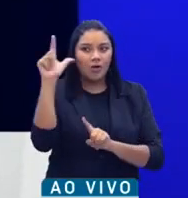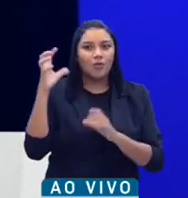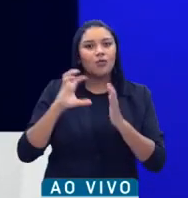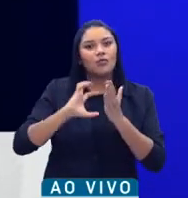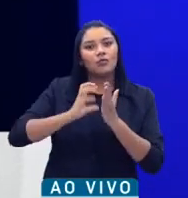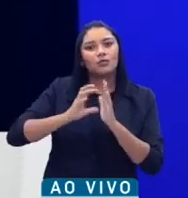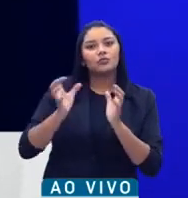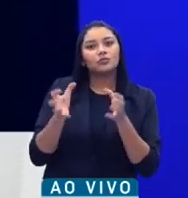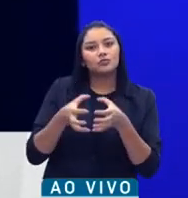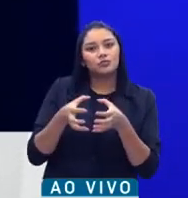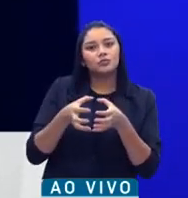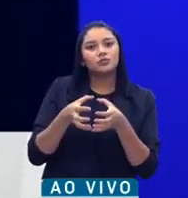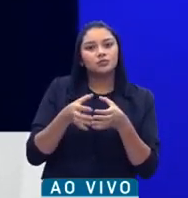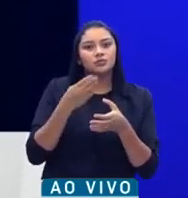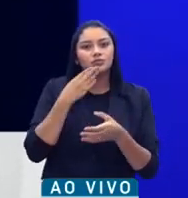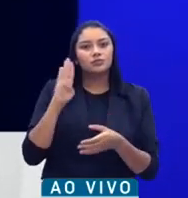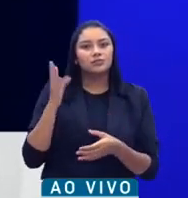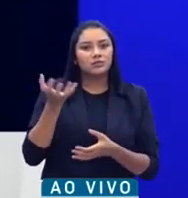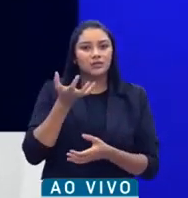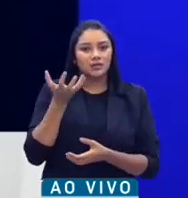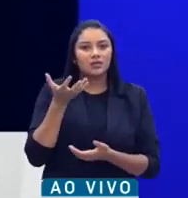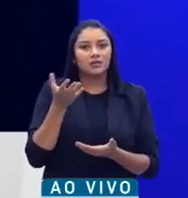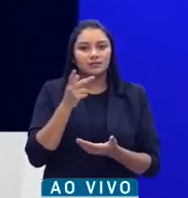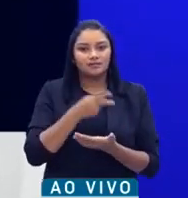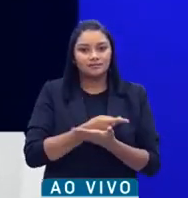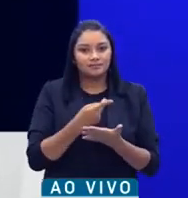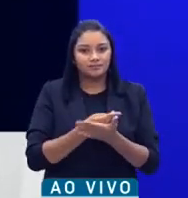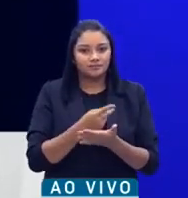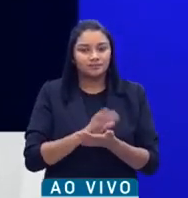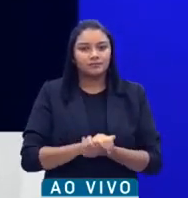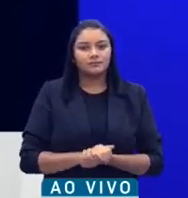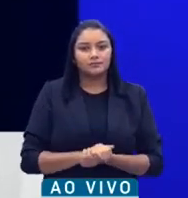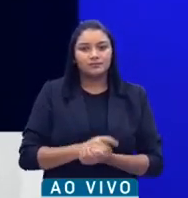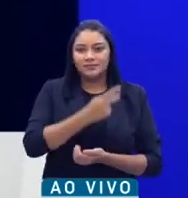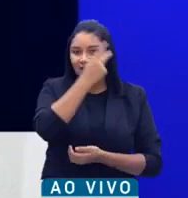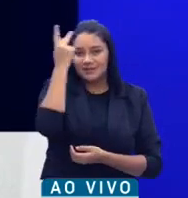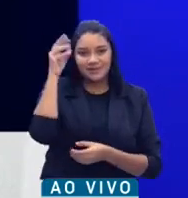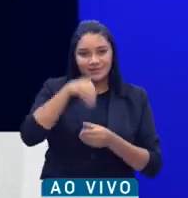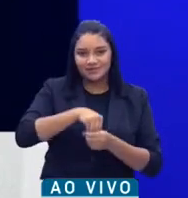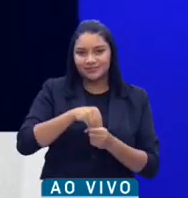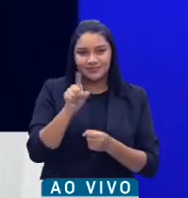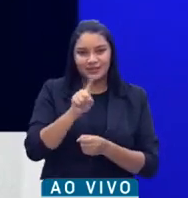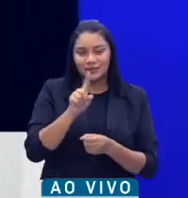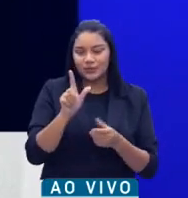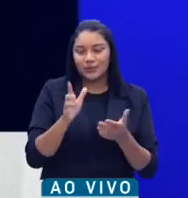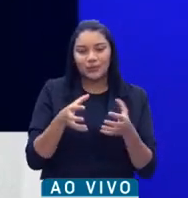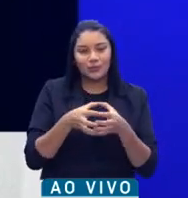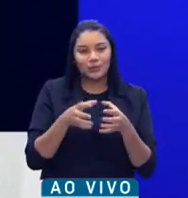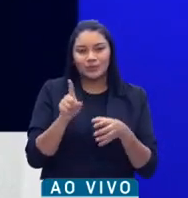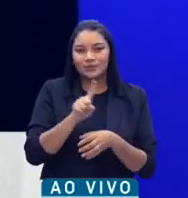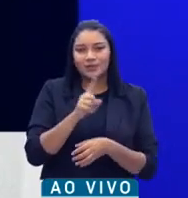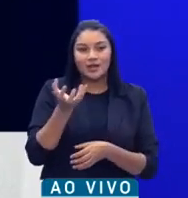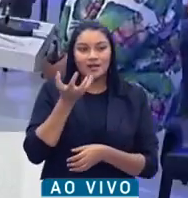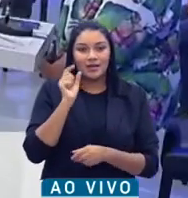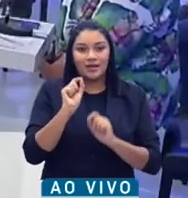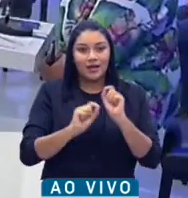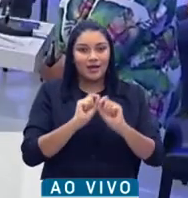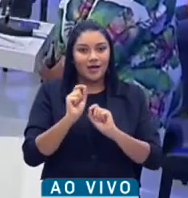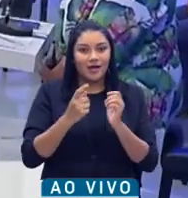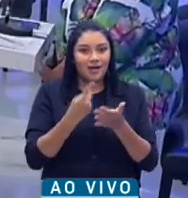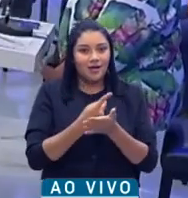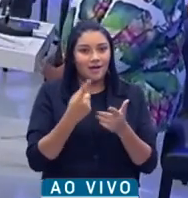tentar desestabilizar. Mas essas pessoas, na verdade, elas não são do PSD, elas apenas estão em busca de uma sigla